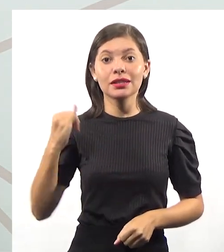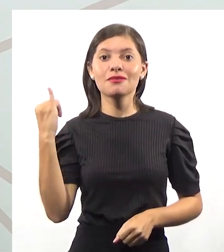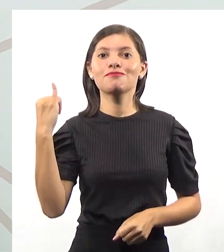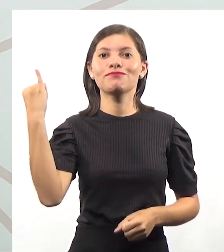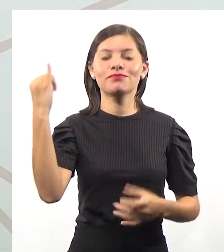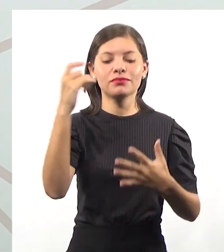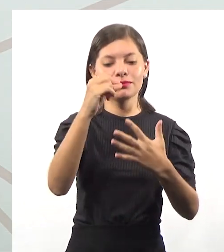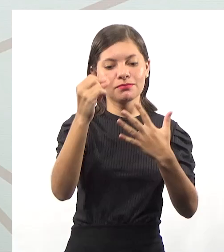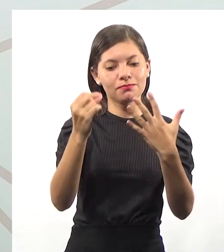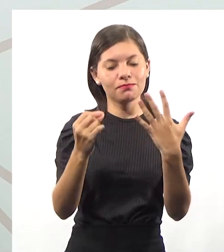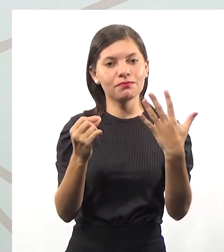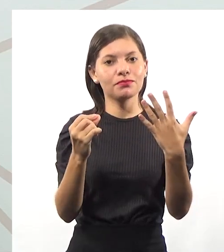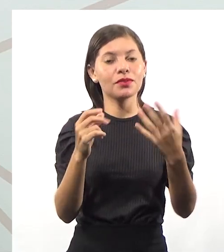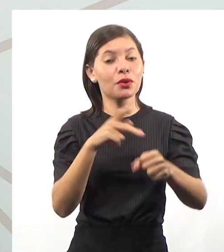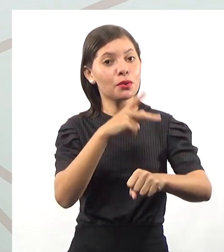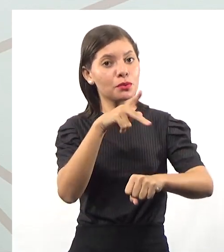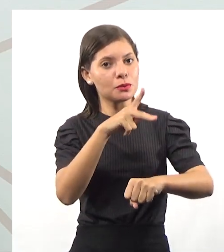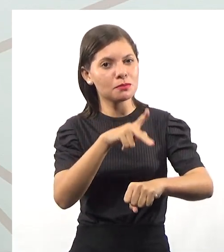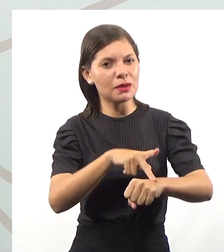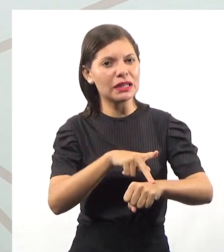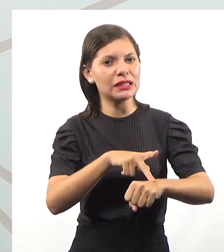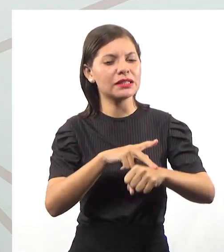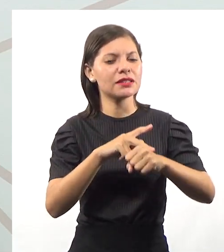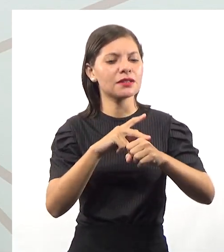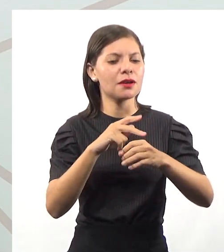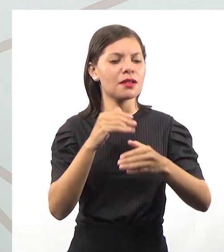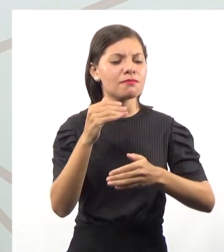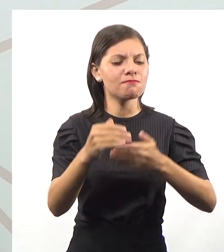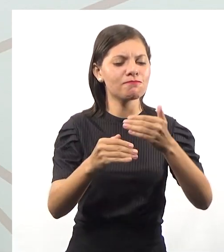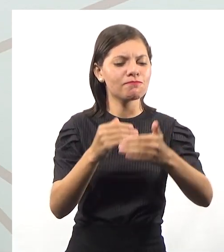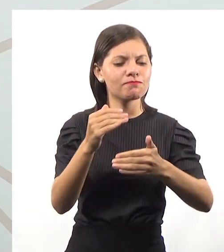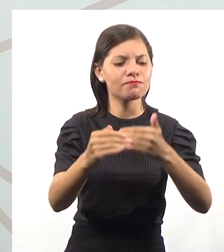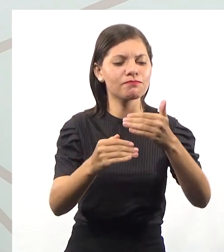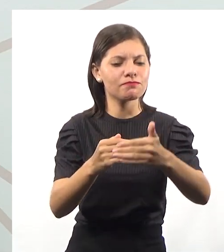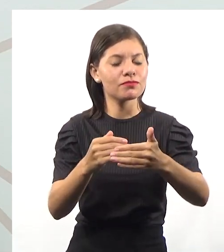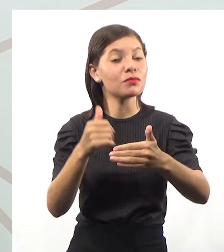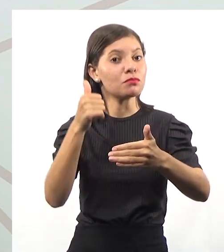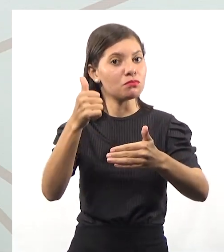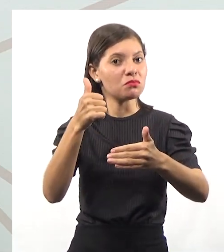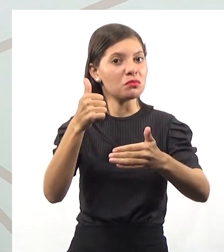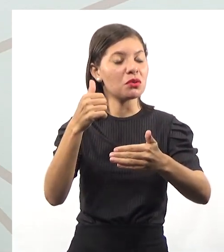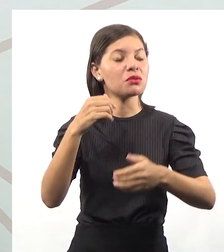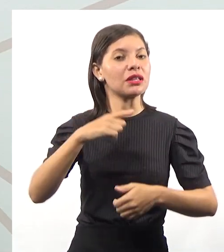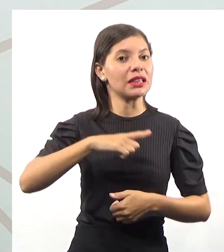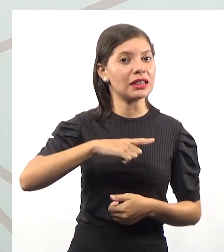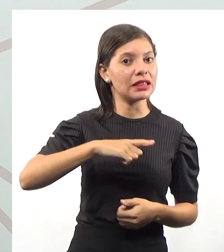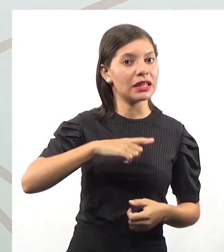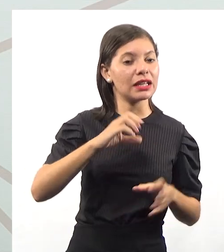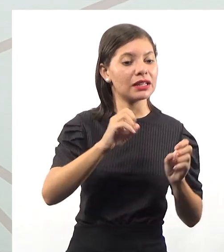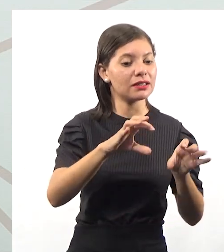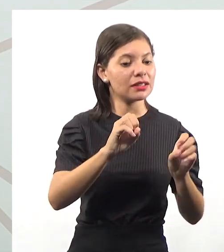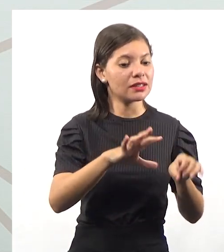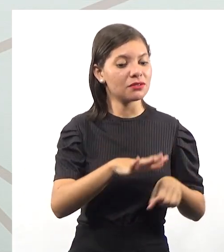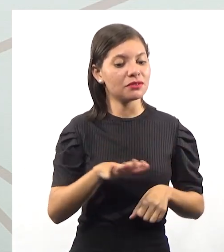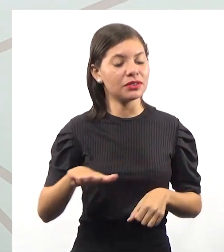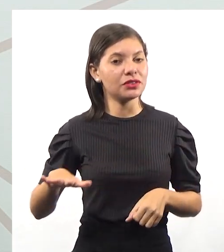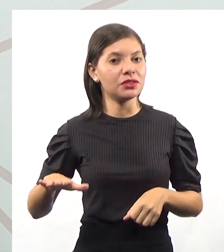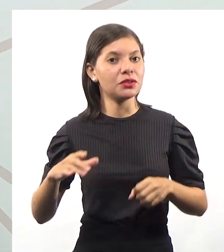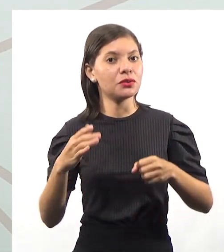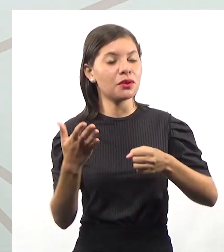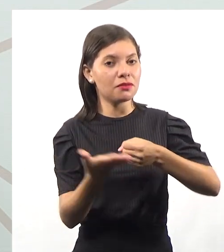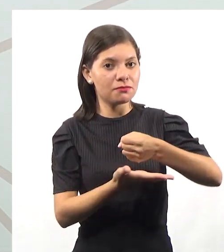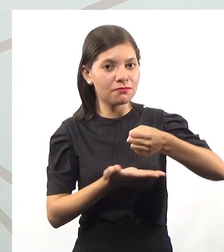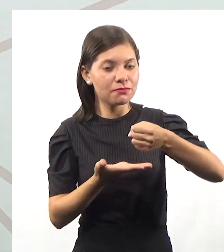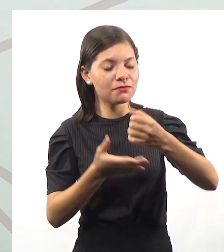os países mais desenvolvidos com relação às estruturas de ensino têm na educação infantil a fase mais